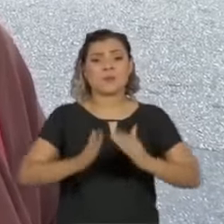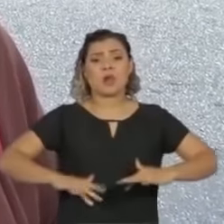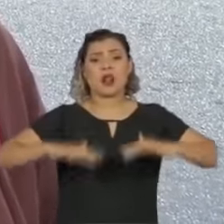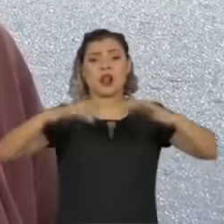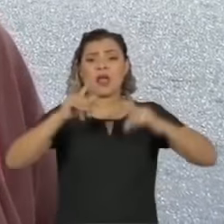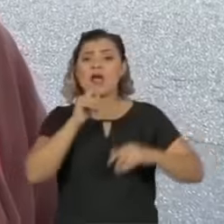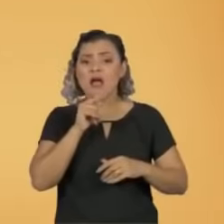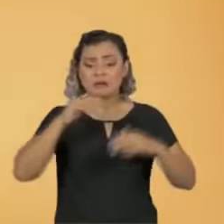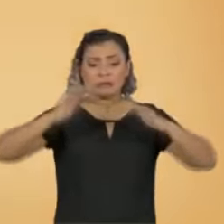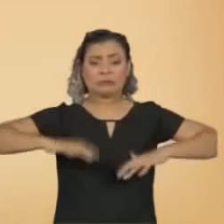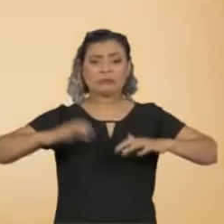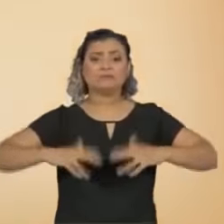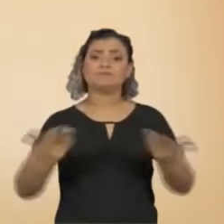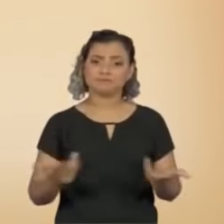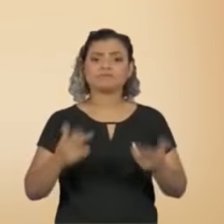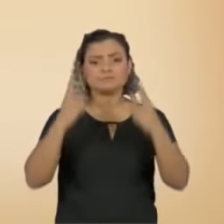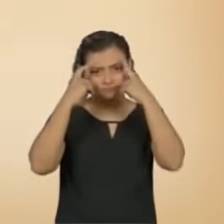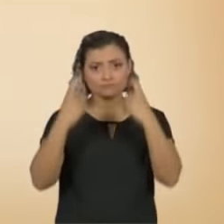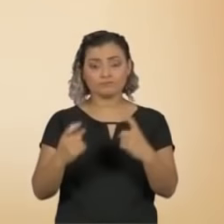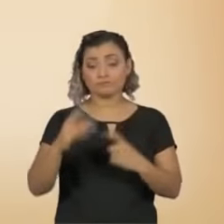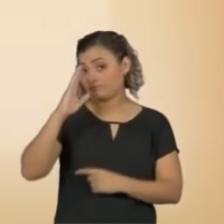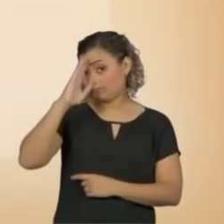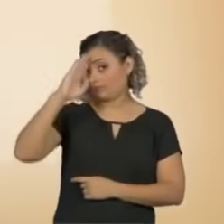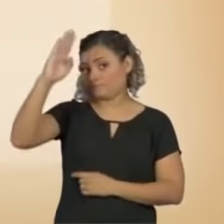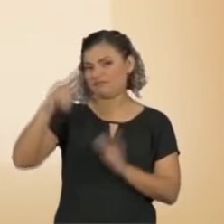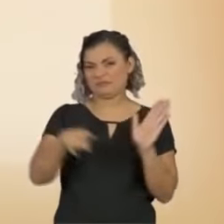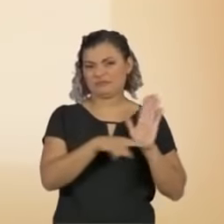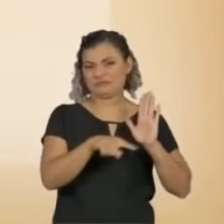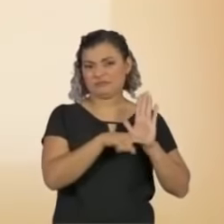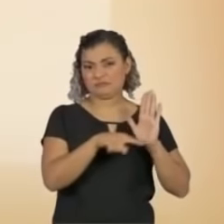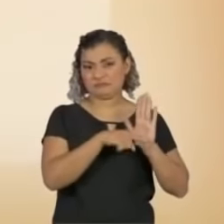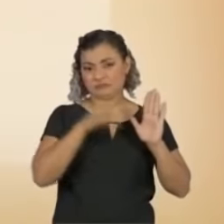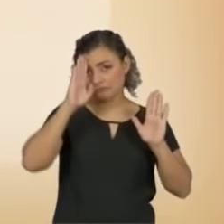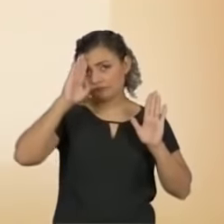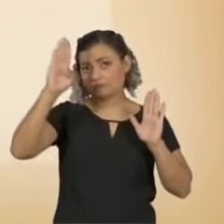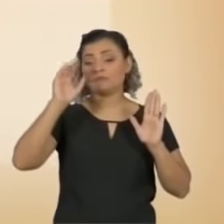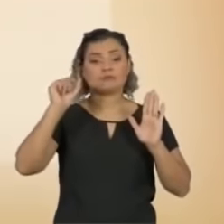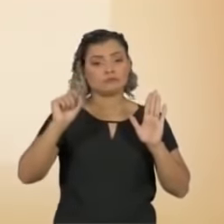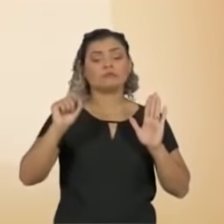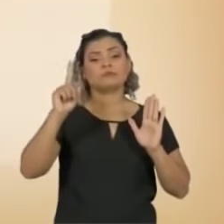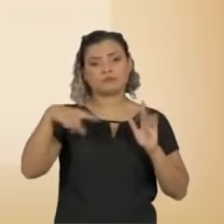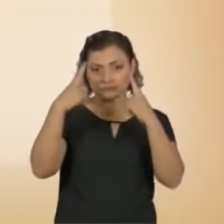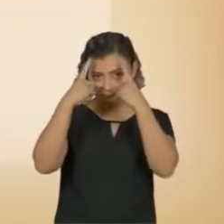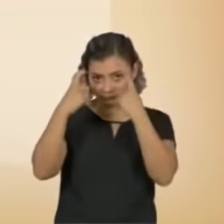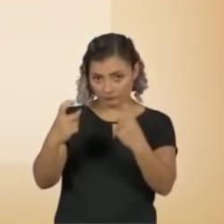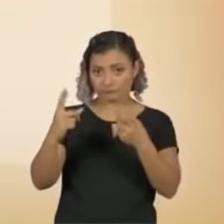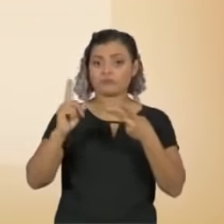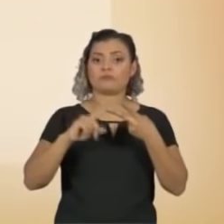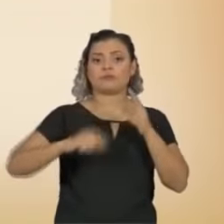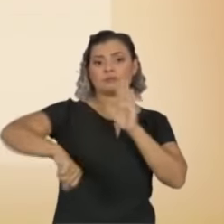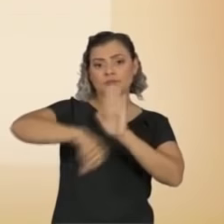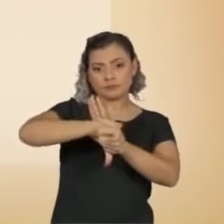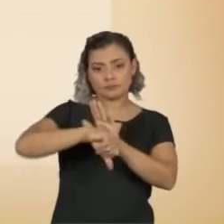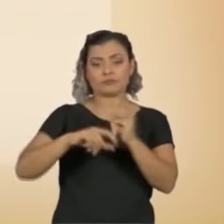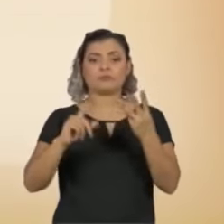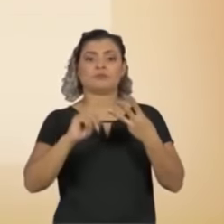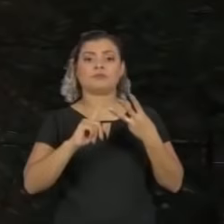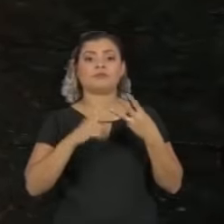violência, muita violência. Entre os principais pontos negativos mapeados pela pesquisa estão violência, criminalidade